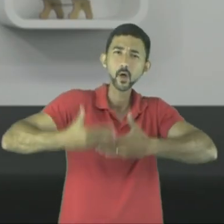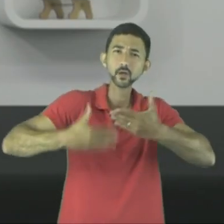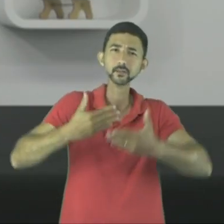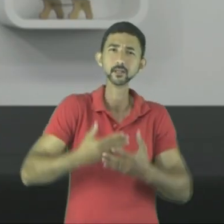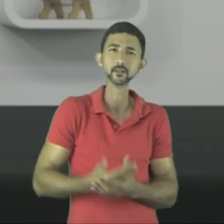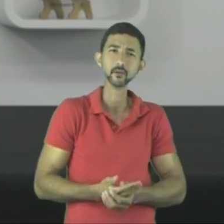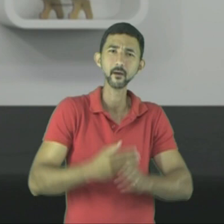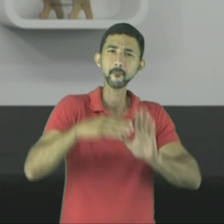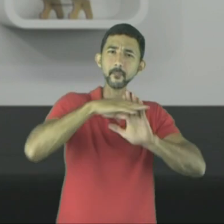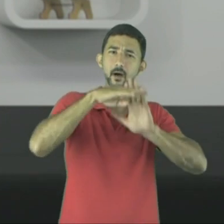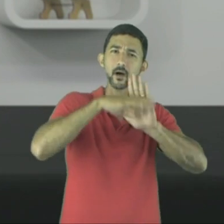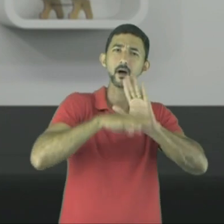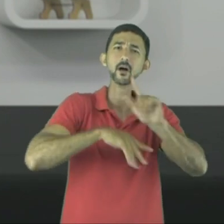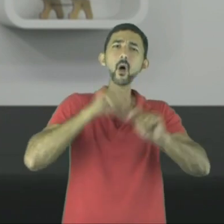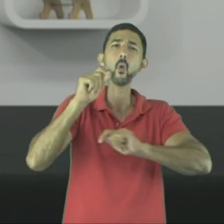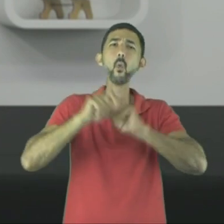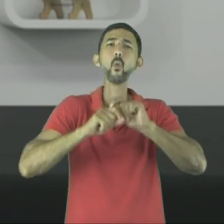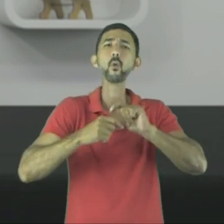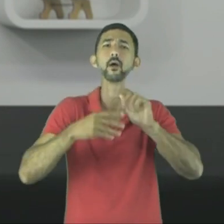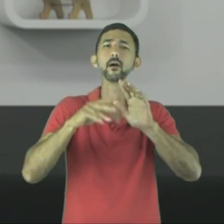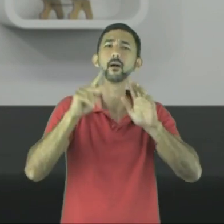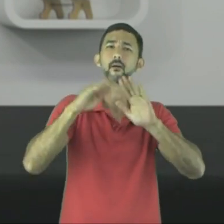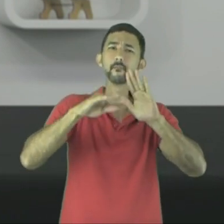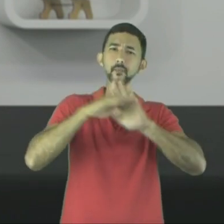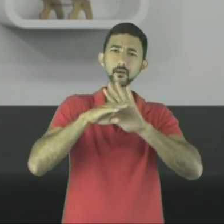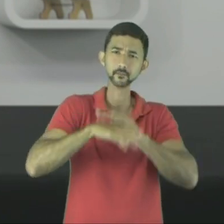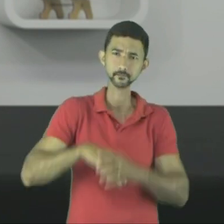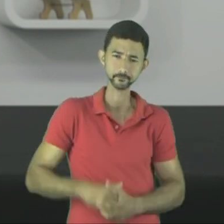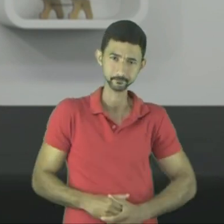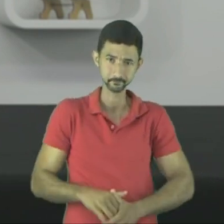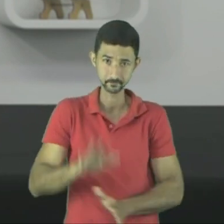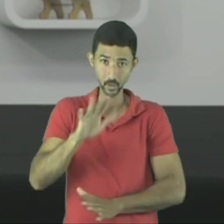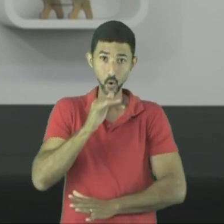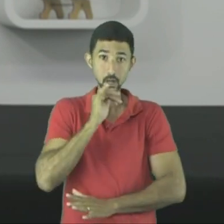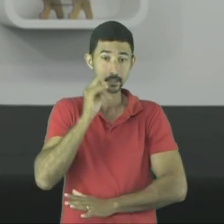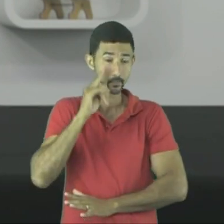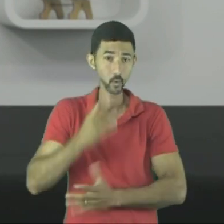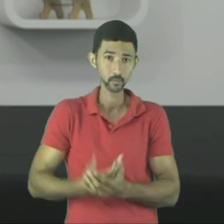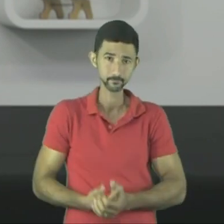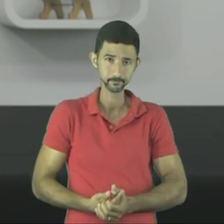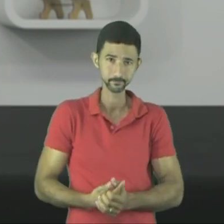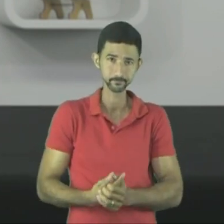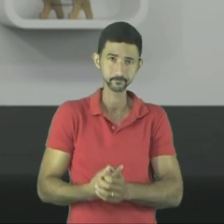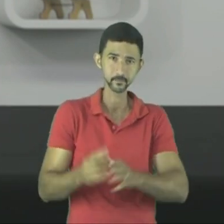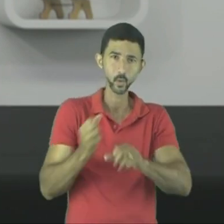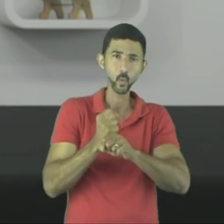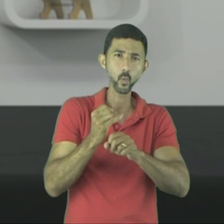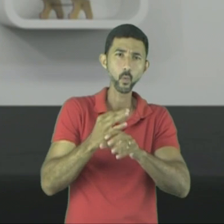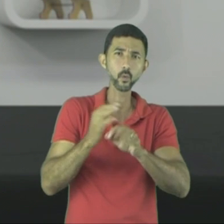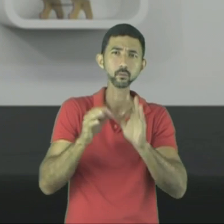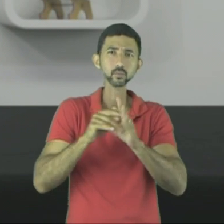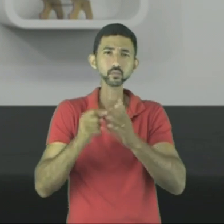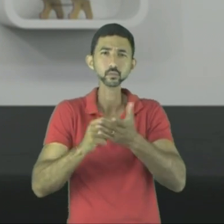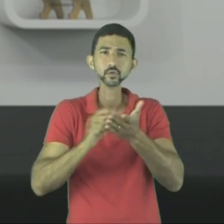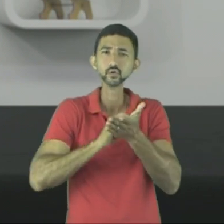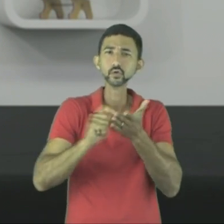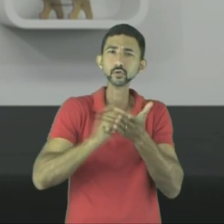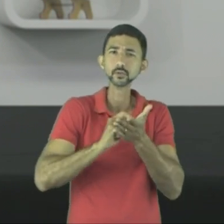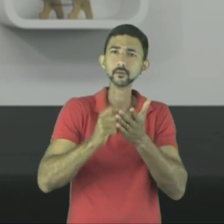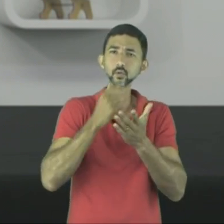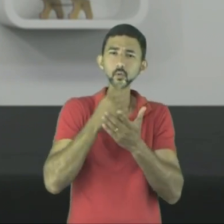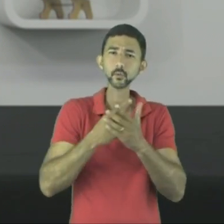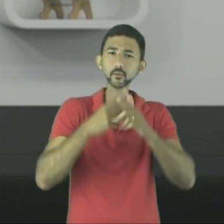chamado fatoração. O que é o processo de fatoração? Tu vais pegar um número e vais escrevê-lo em forma